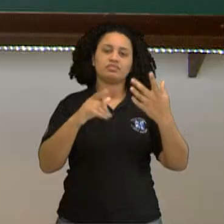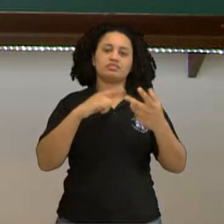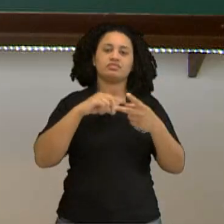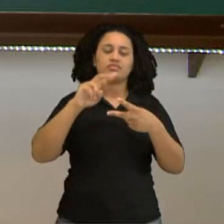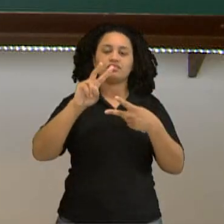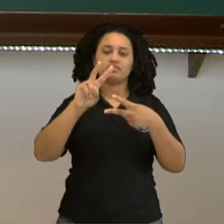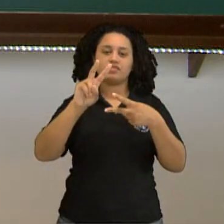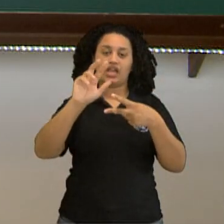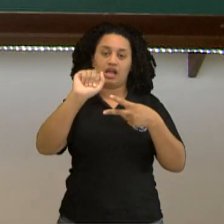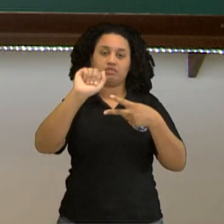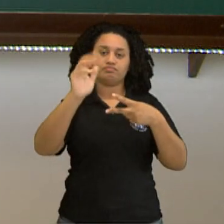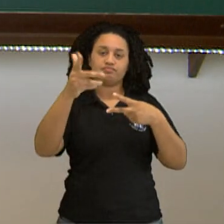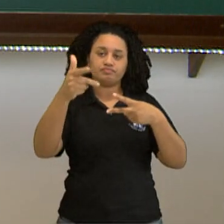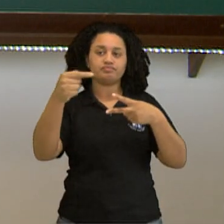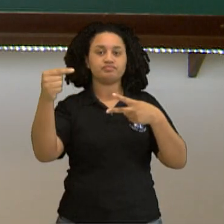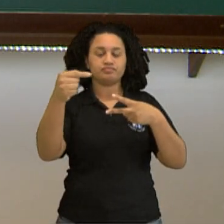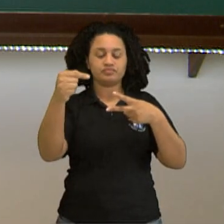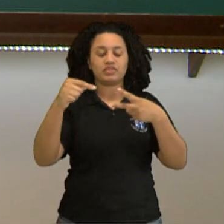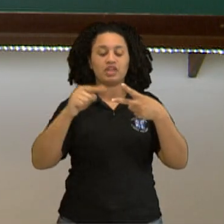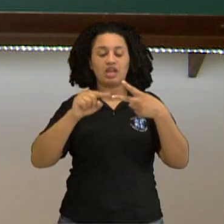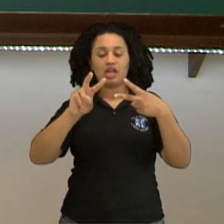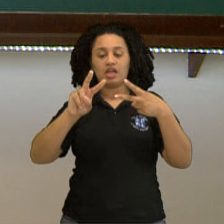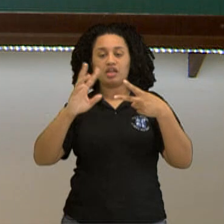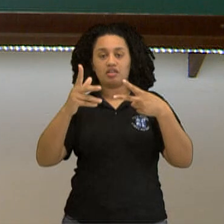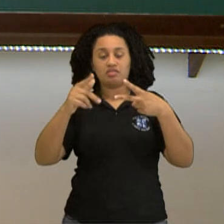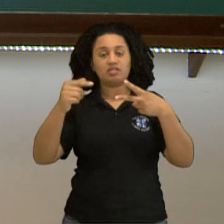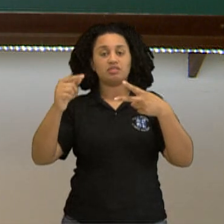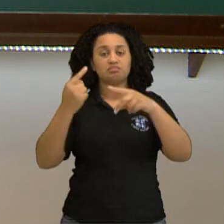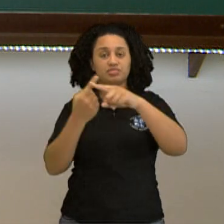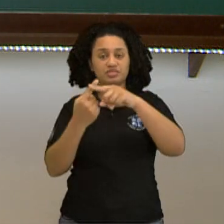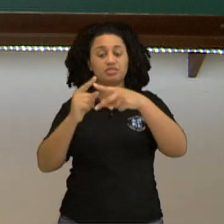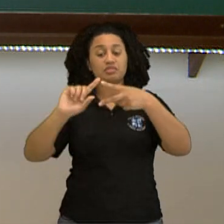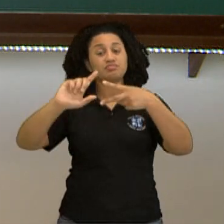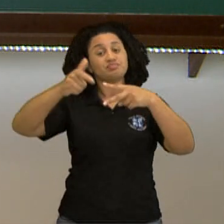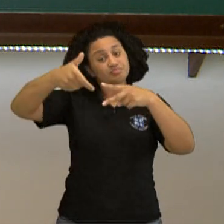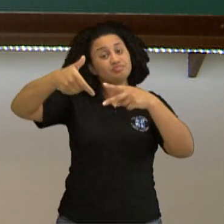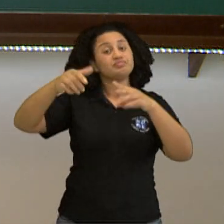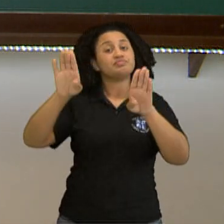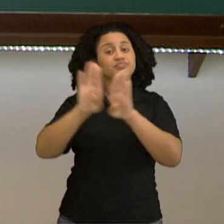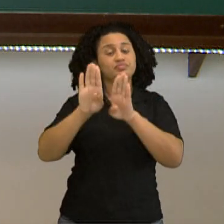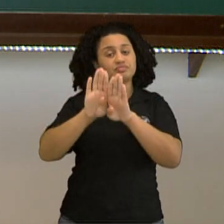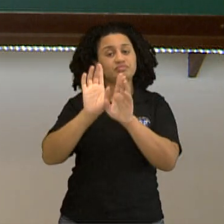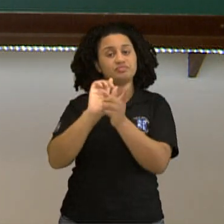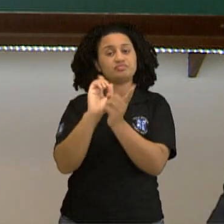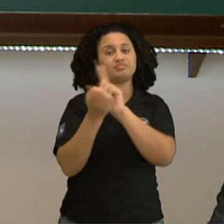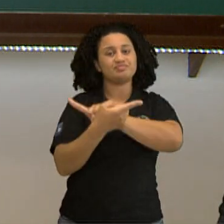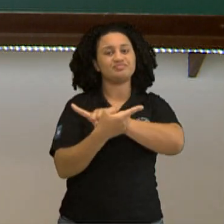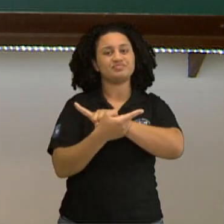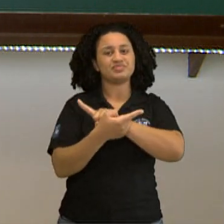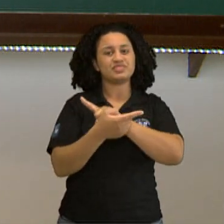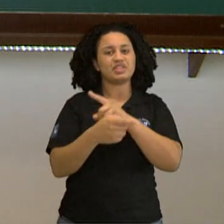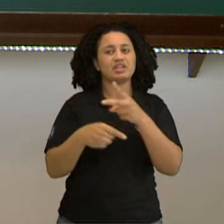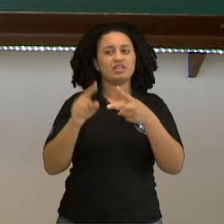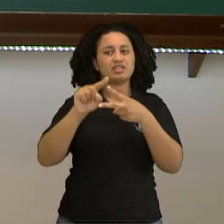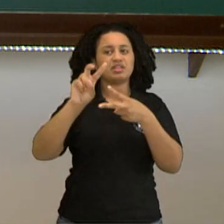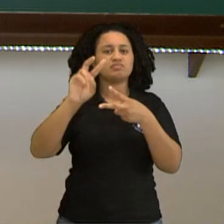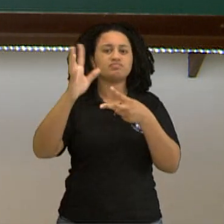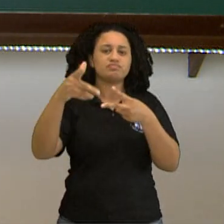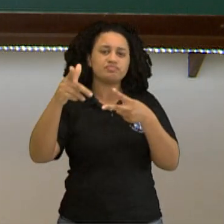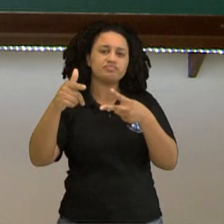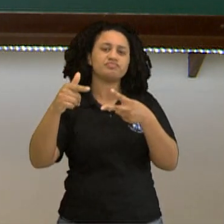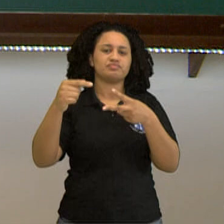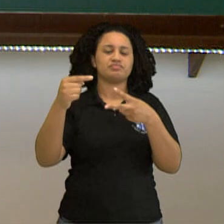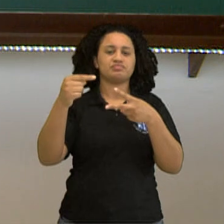é negativa, a velocidade é positiva e o contrário, ou seja, a velocidade acaba sendo